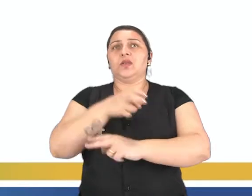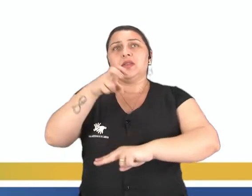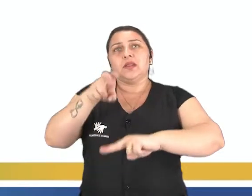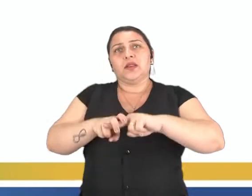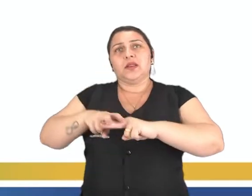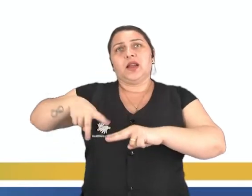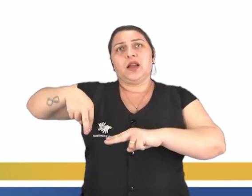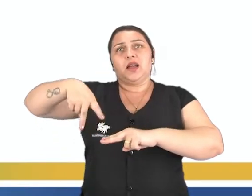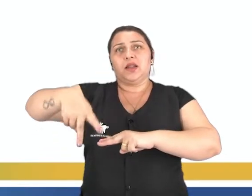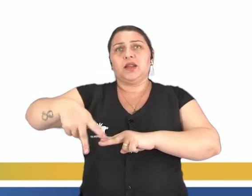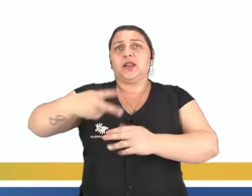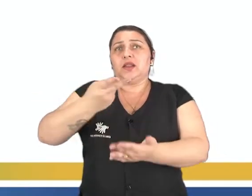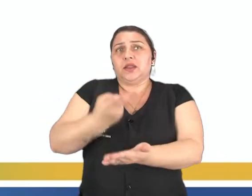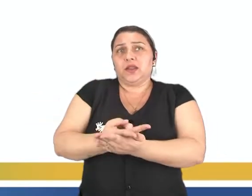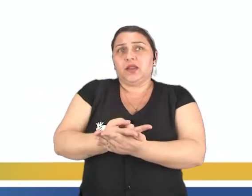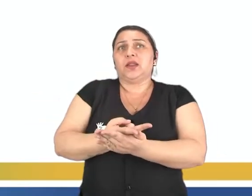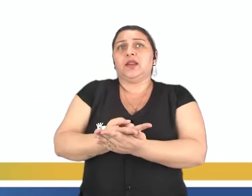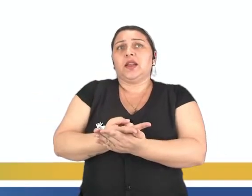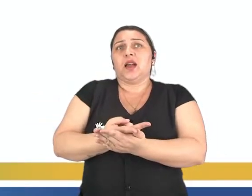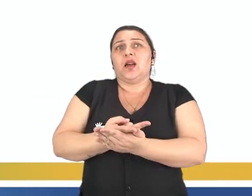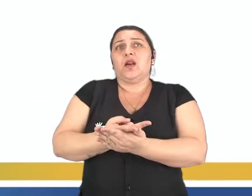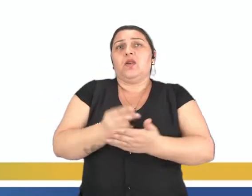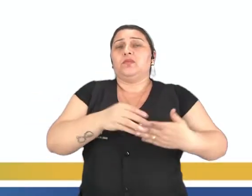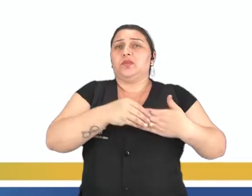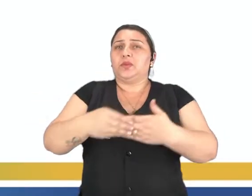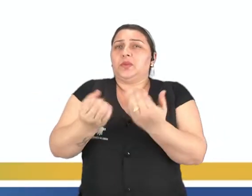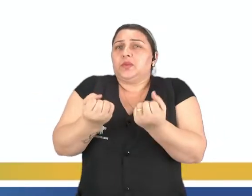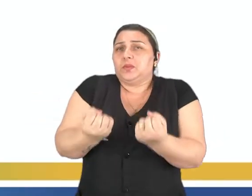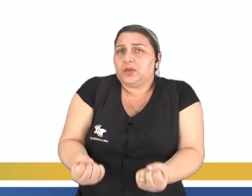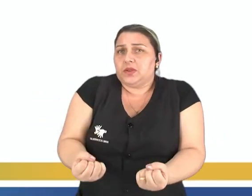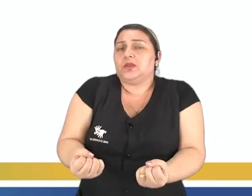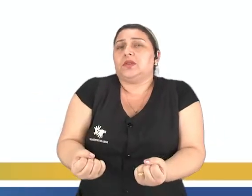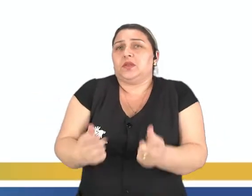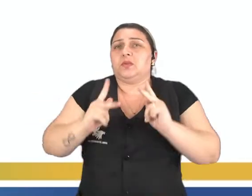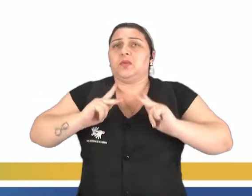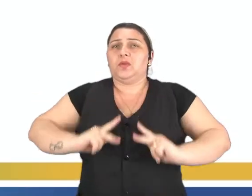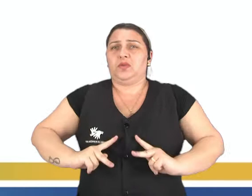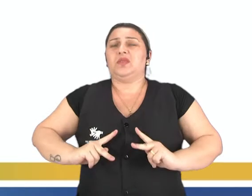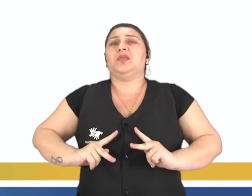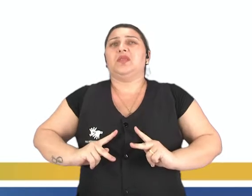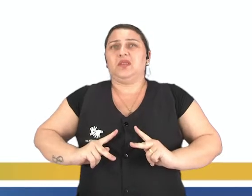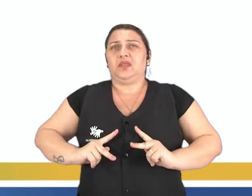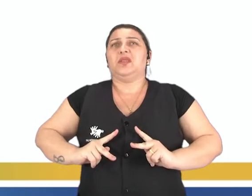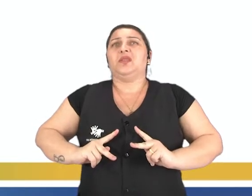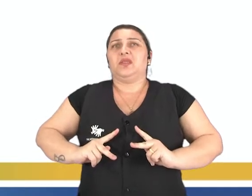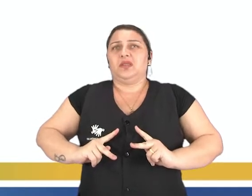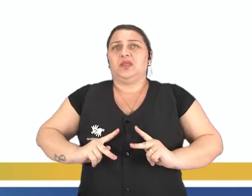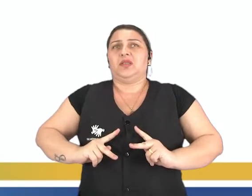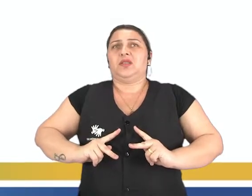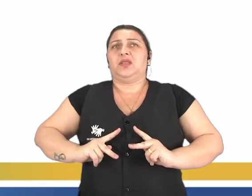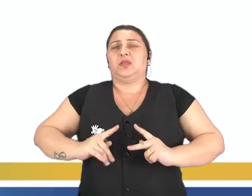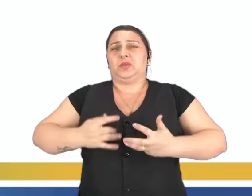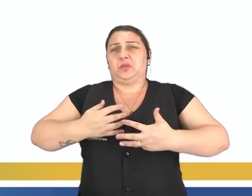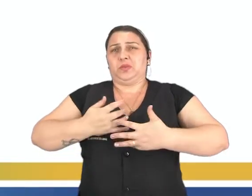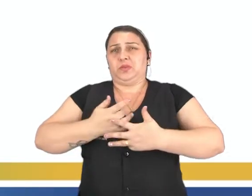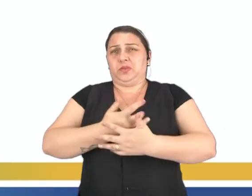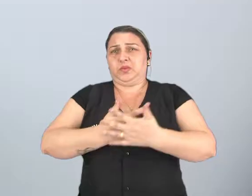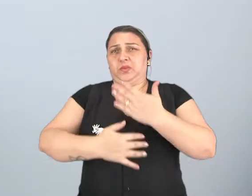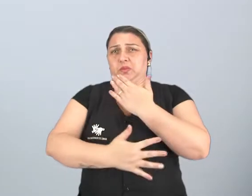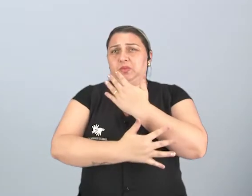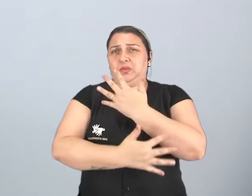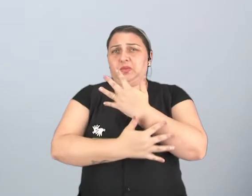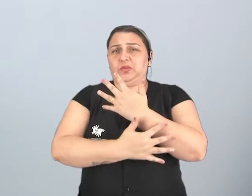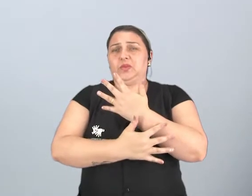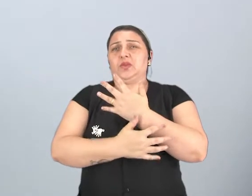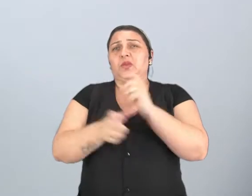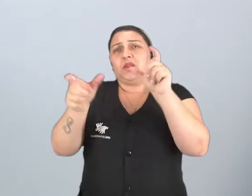Sentar, andar, deitar ou carregar pesos em posições que forcem as estruturas musculoesqueléticas, né? Então